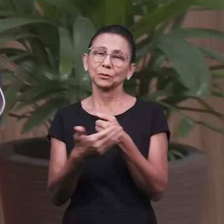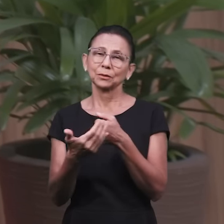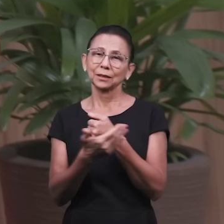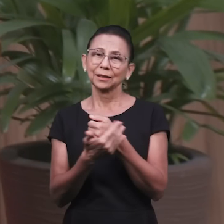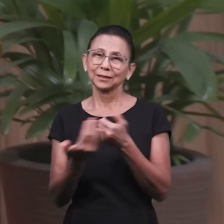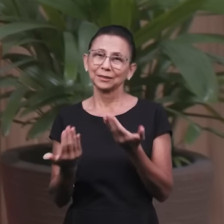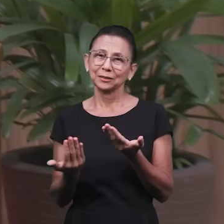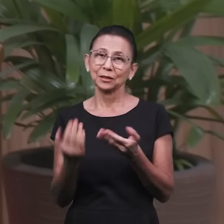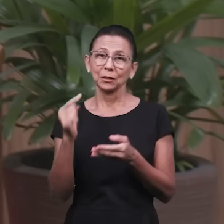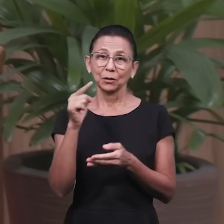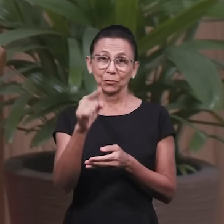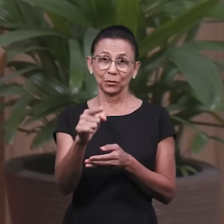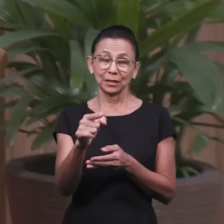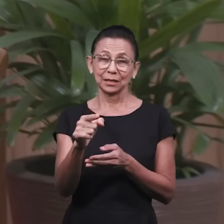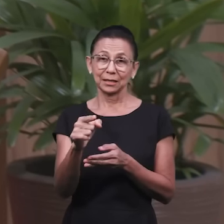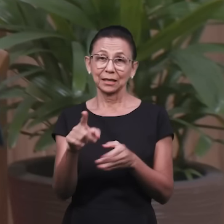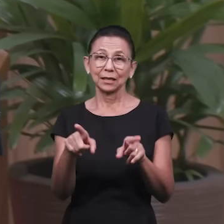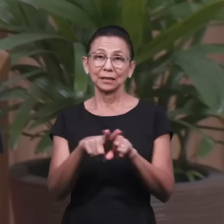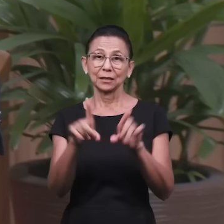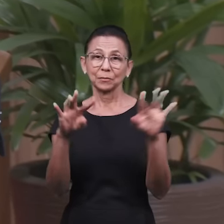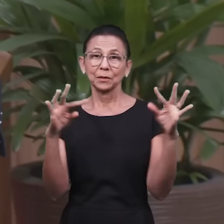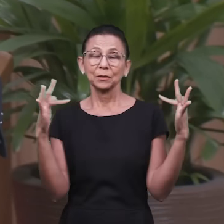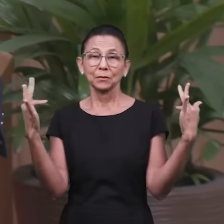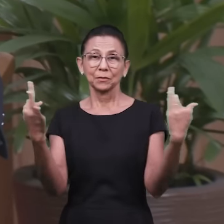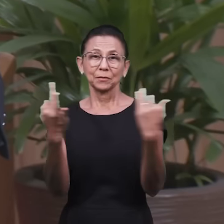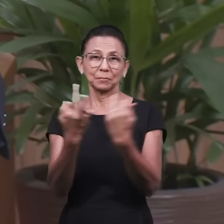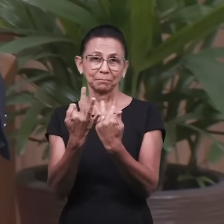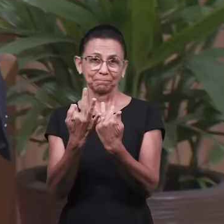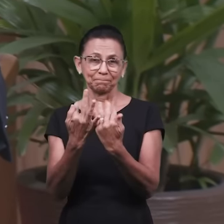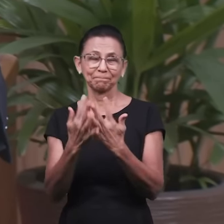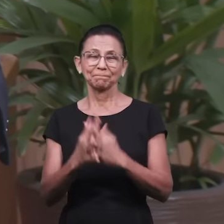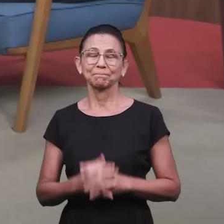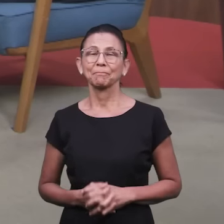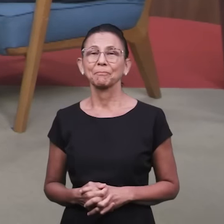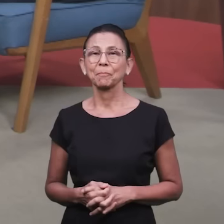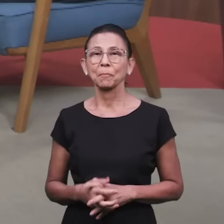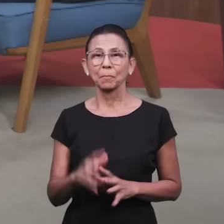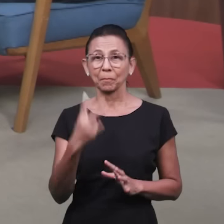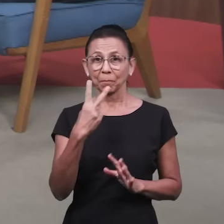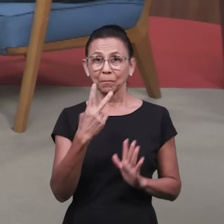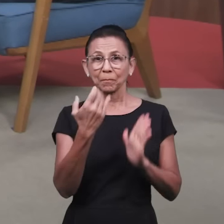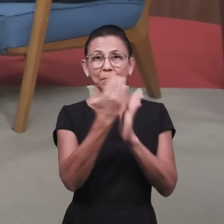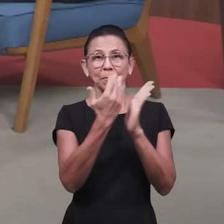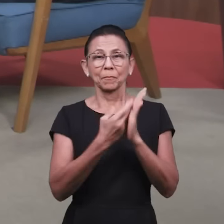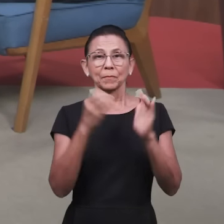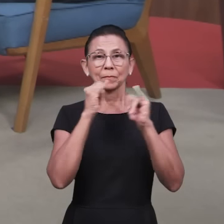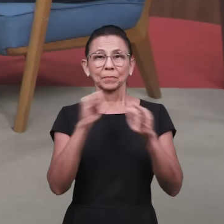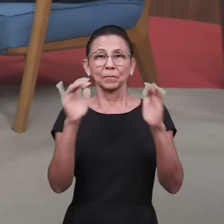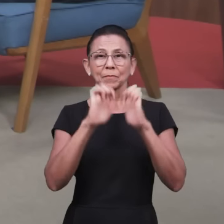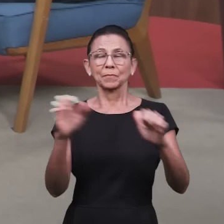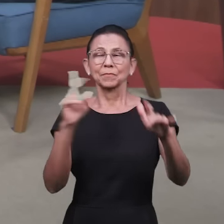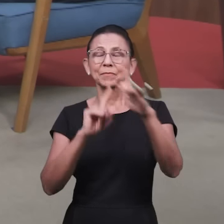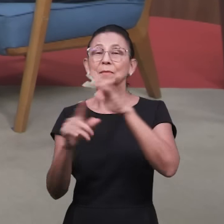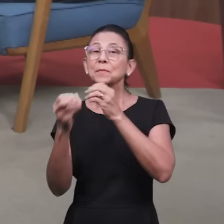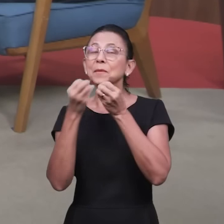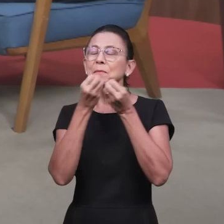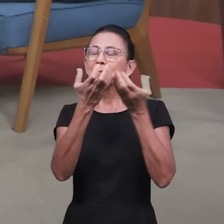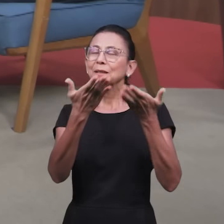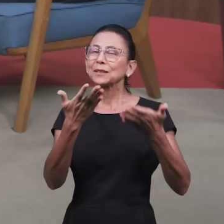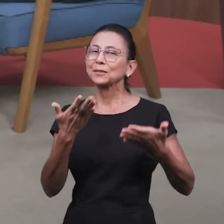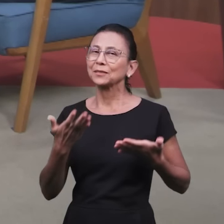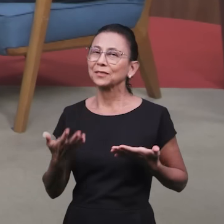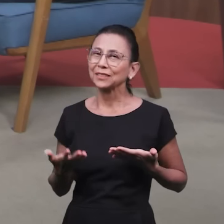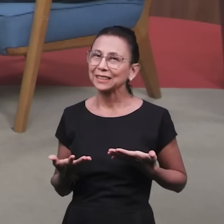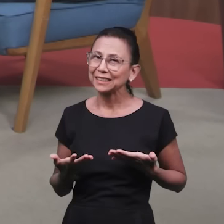carinho, tanto para você quanto para toda a sua família. Este é o programa Anunciando o Evangelho Eterno. Seja